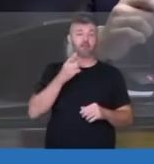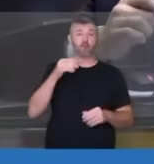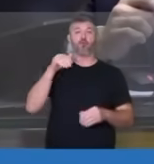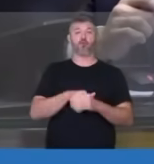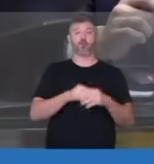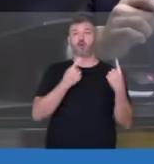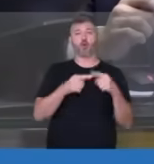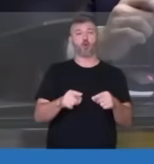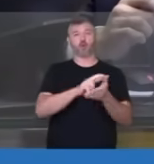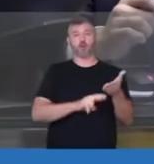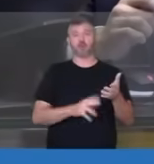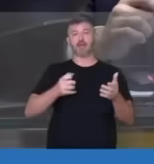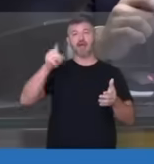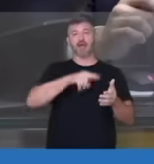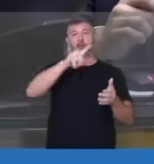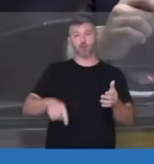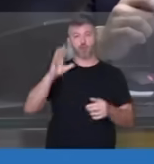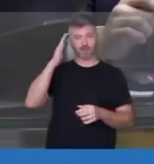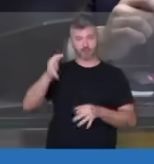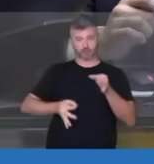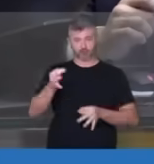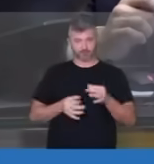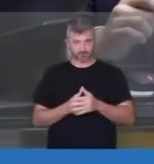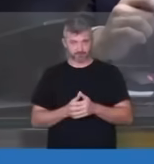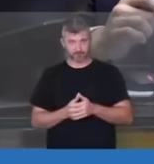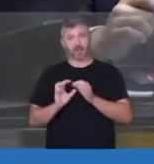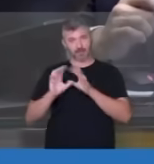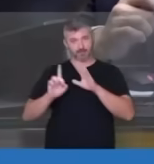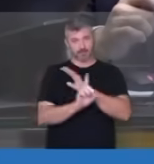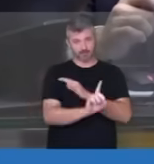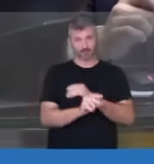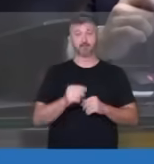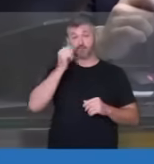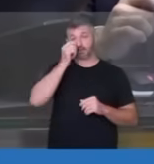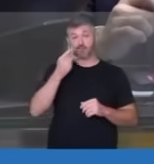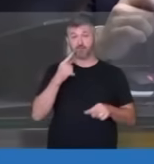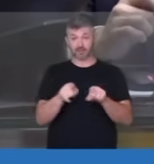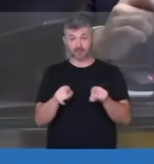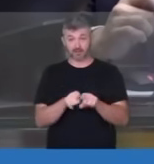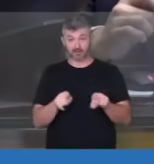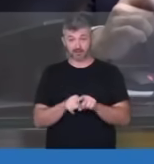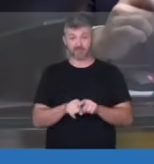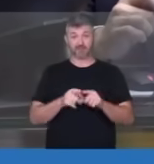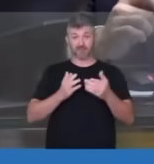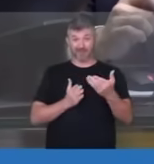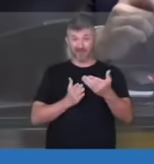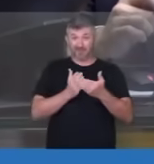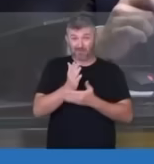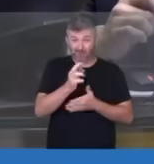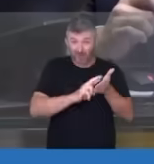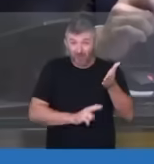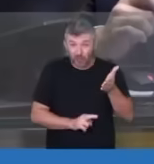votando pela revogação da decisão judicial. Vale ressaltar que, para a aprovação do